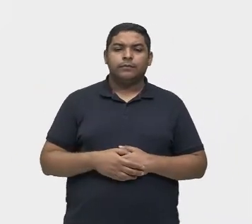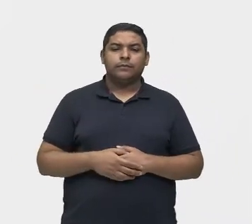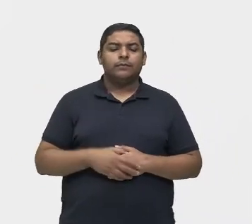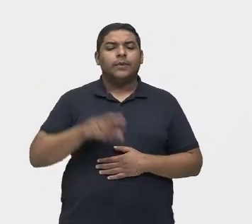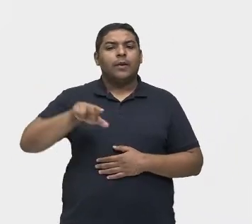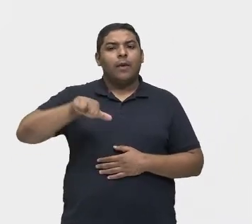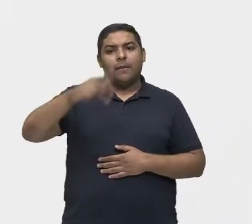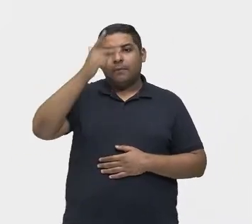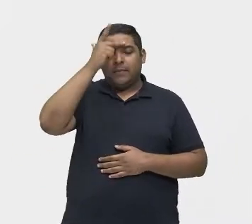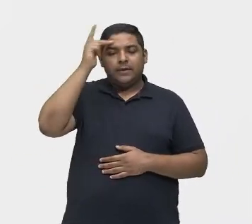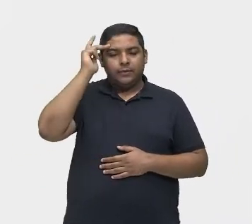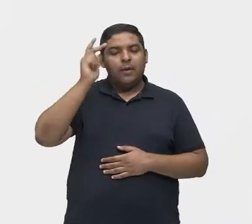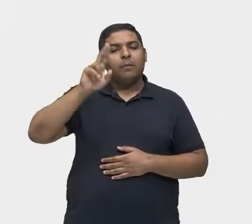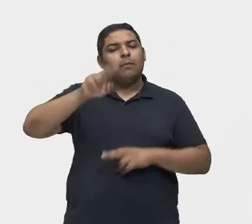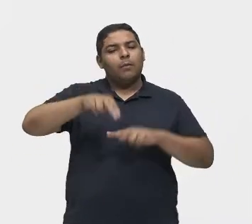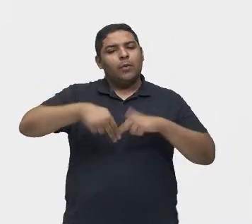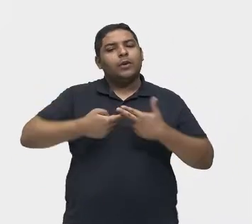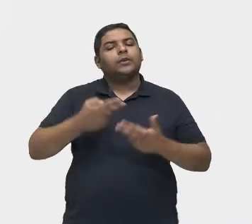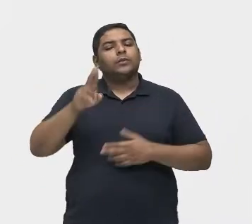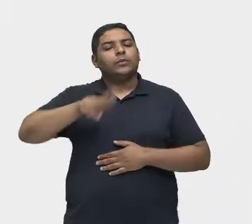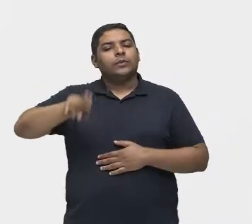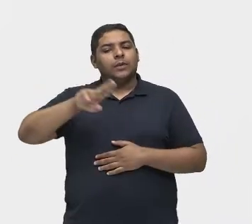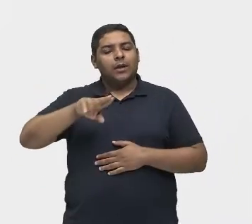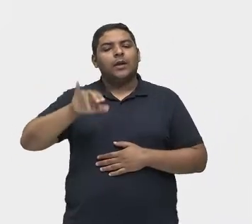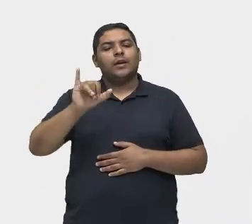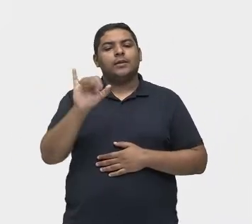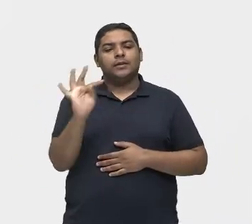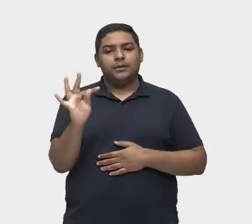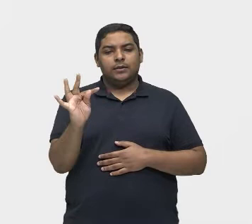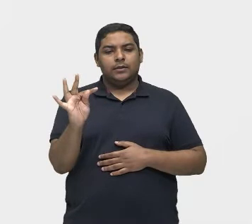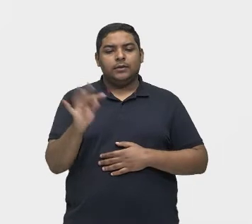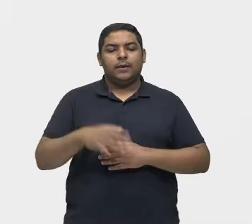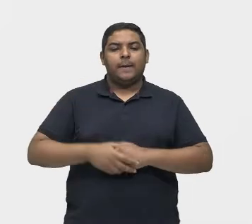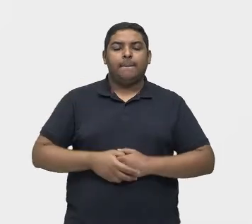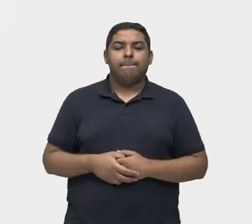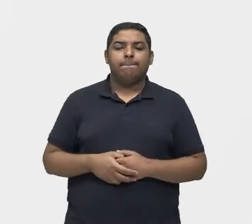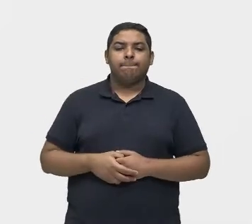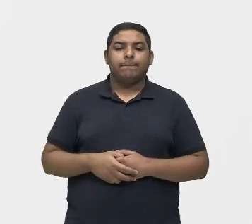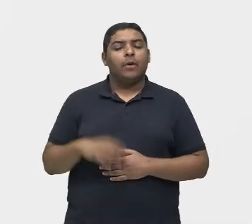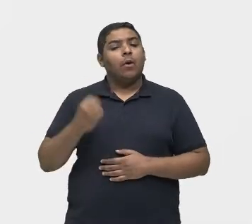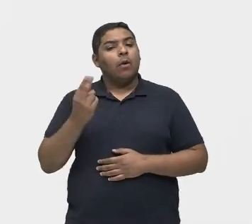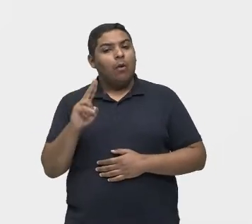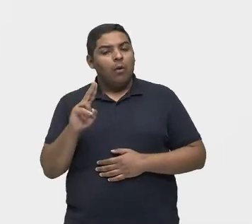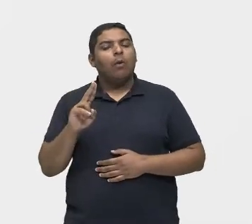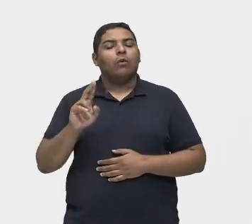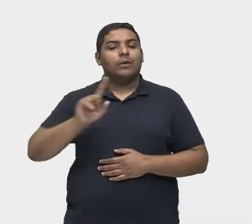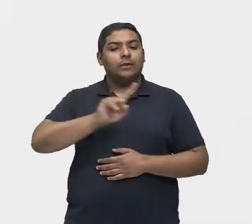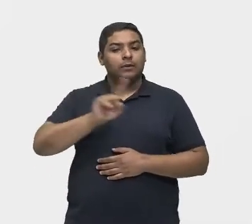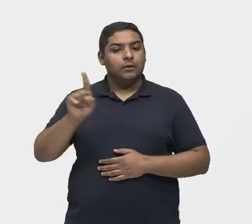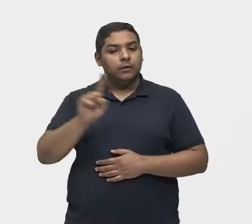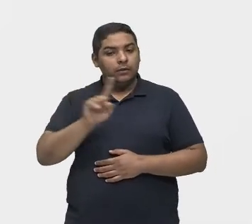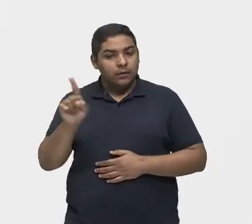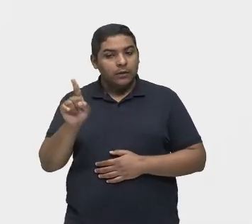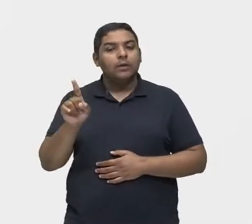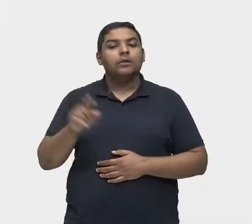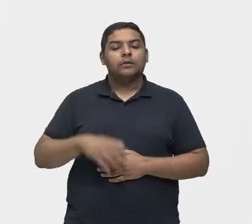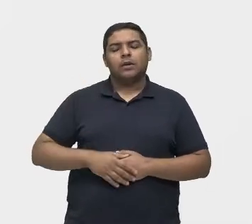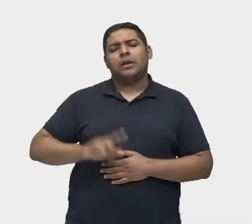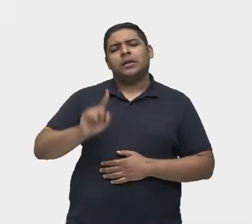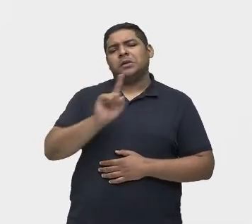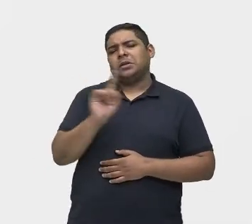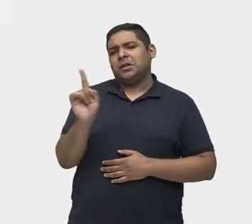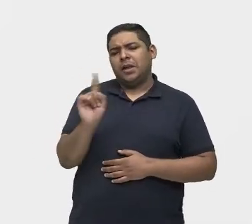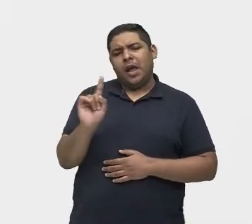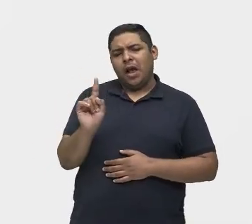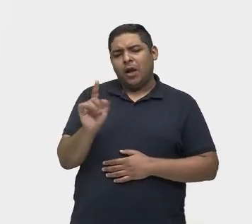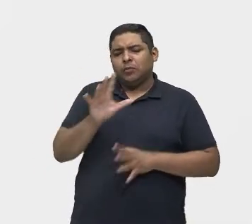devo utilizar it para ele, né? Ou a forma negativa, então a resposta negativa, no, it wasn't. Não, ele não estava. Olha